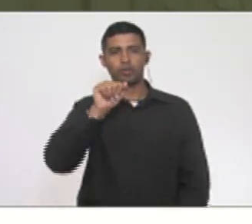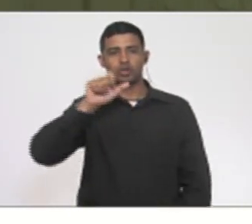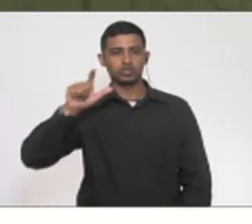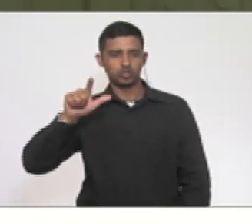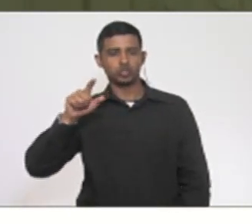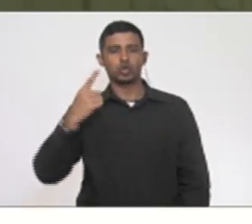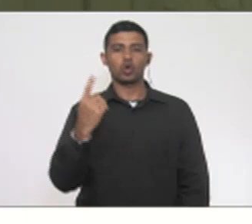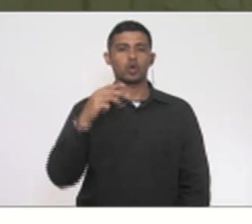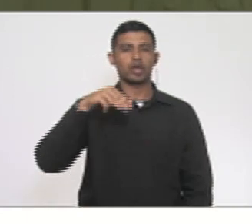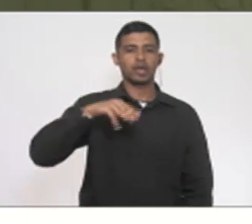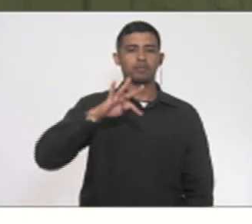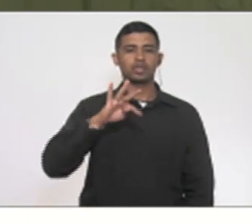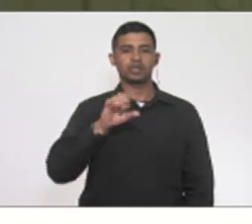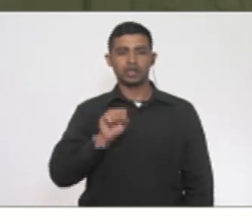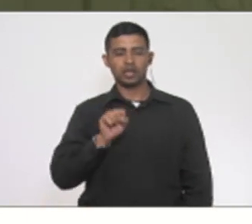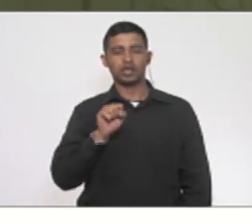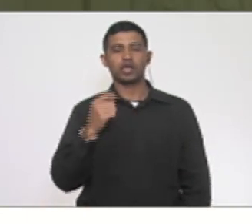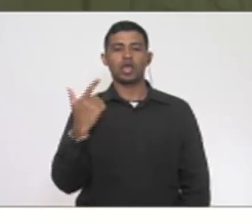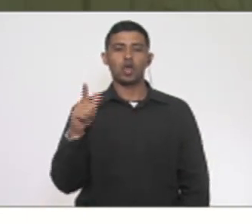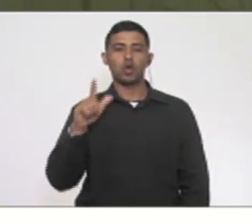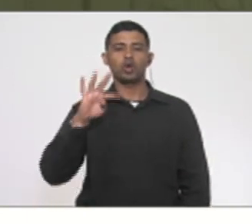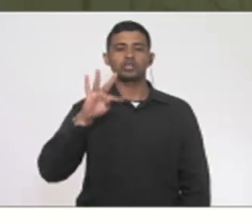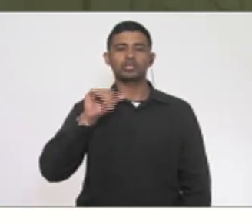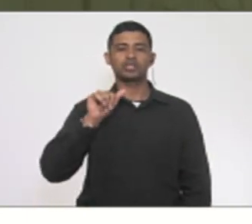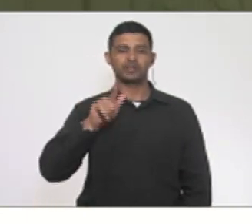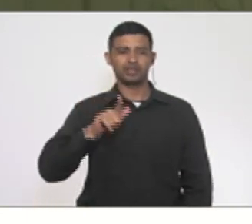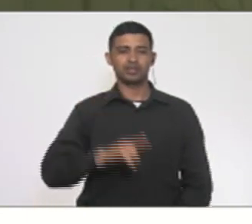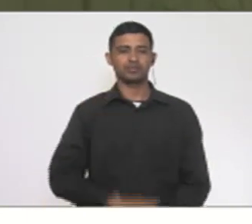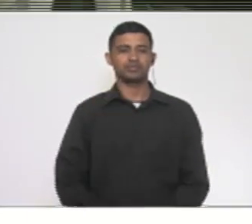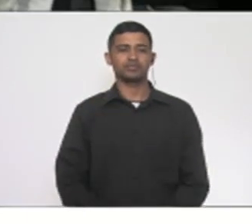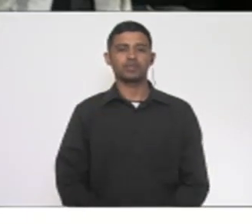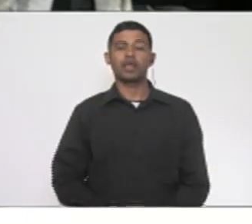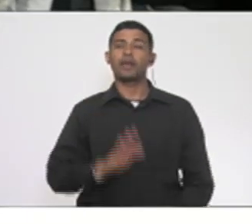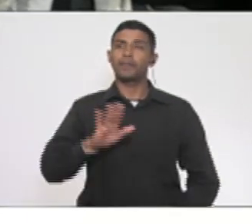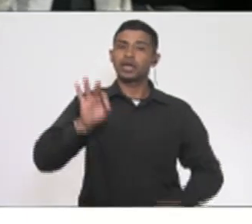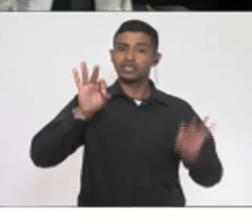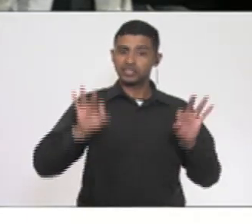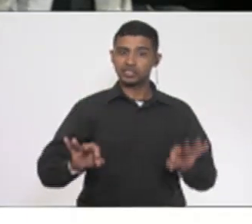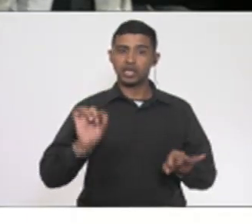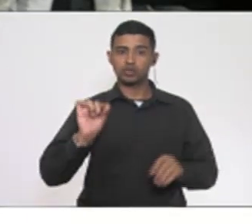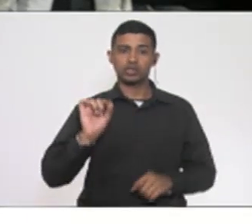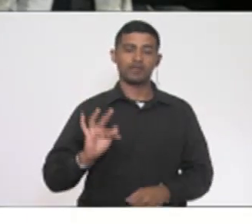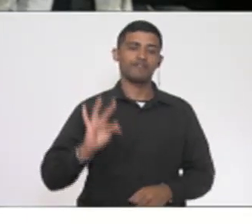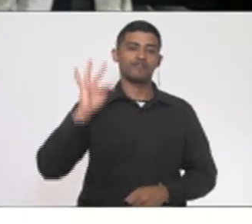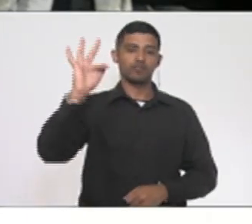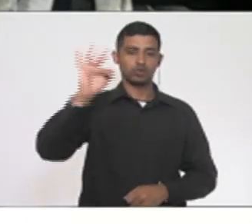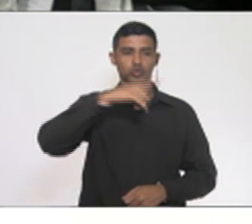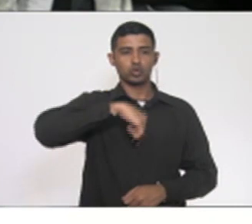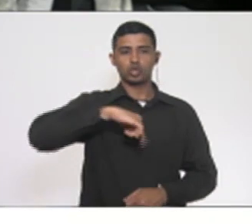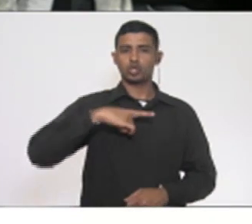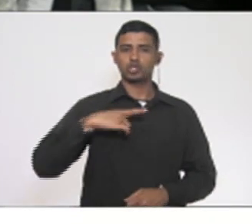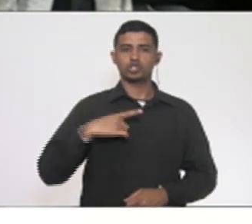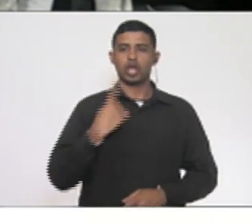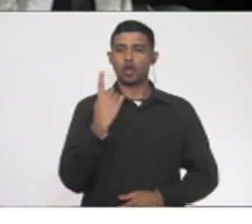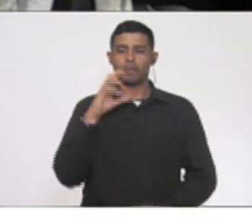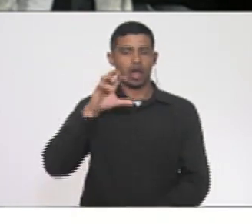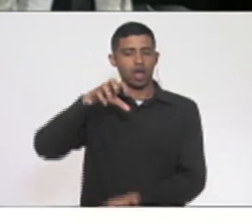área da NTS e uma na área da TAG. Mas o ideal, no futuro, é que a gente tenha uma área